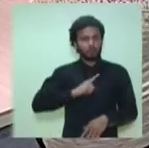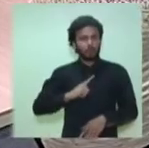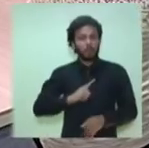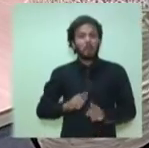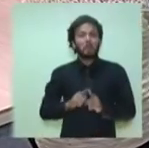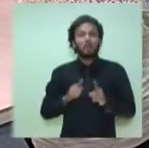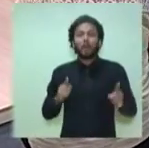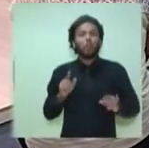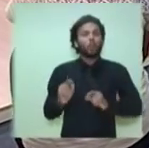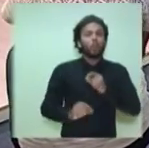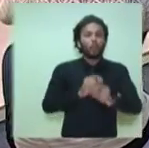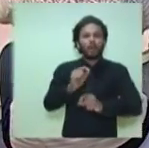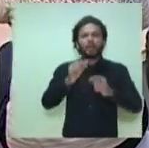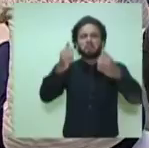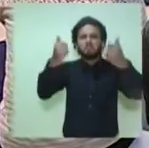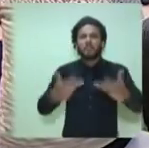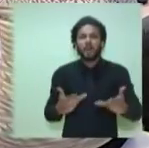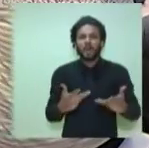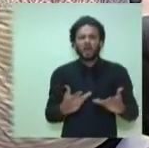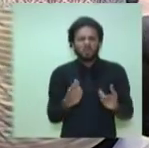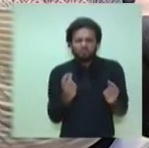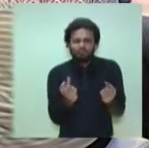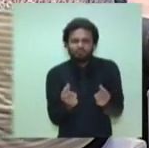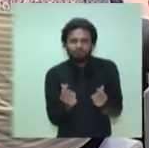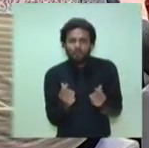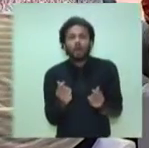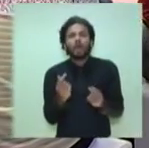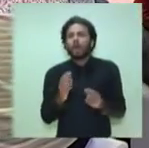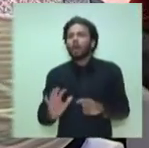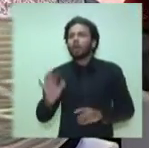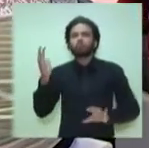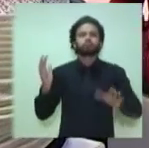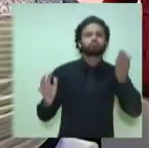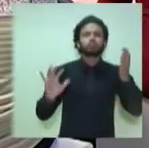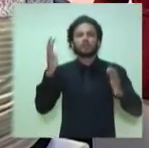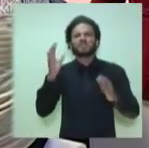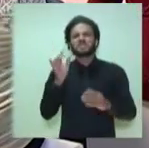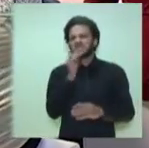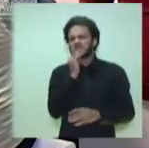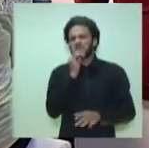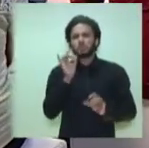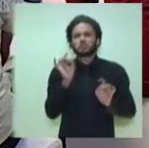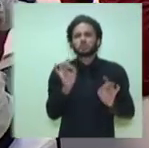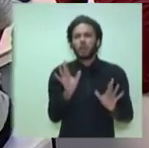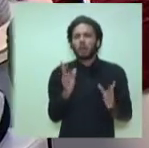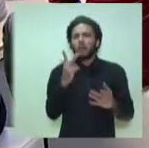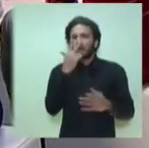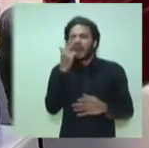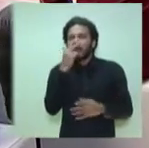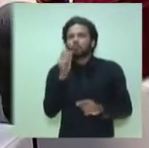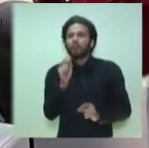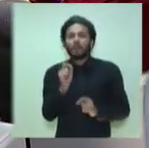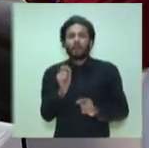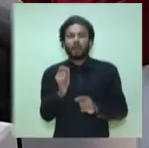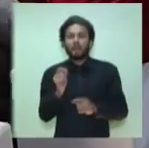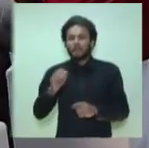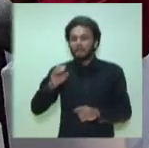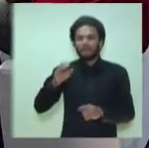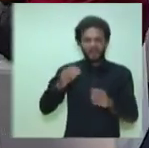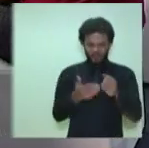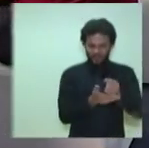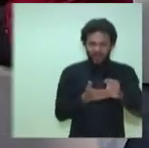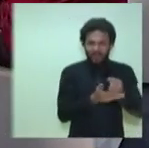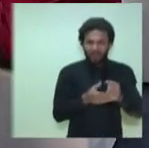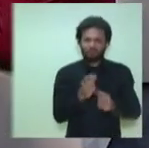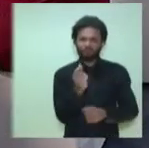dizer aqui que o preço de tudo que está acontecendo não pode ser, por exemplo, a negação à data base dos rodoviários,